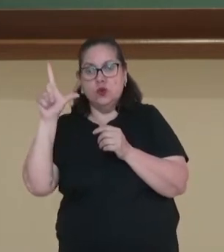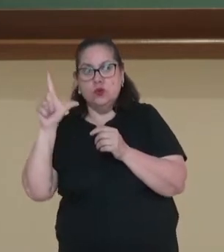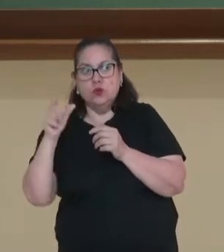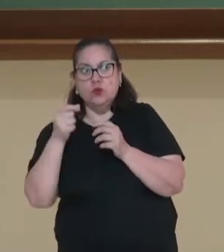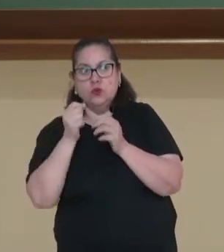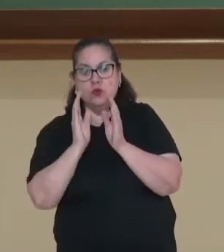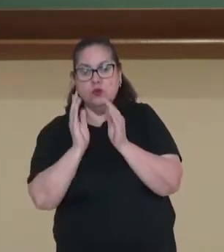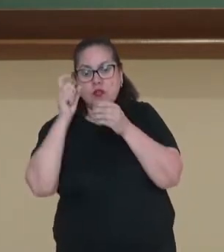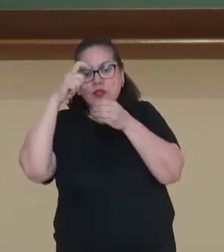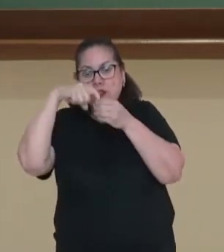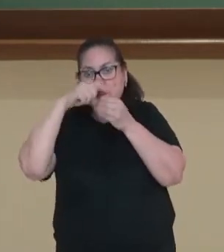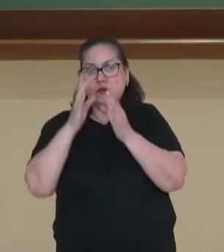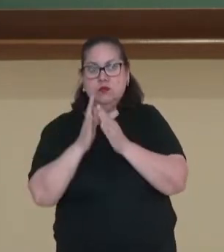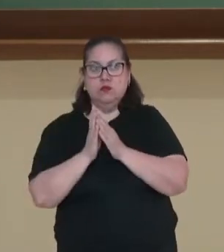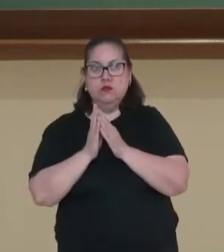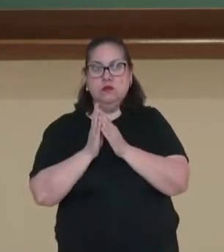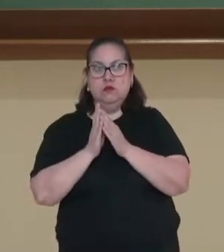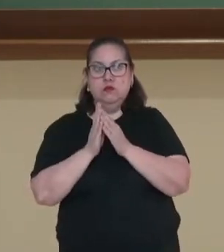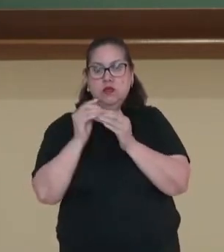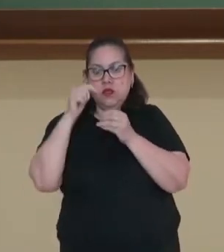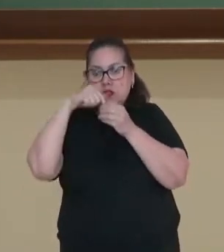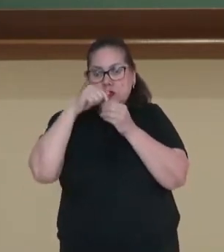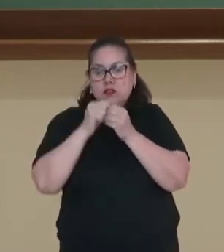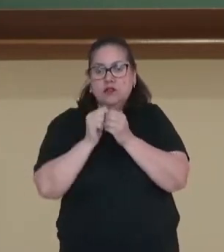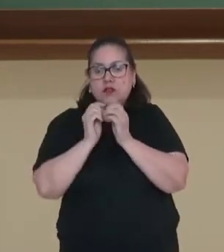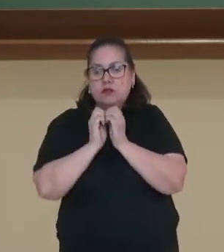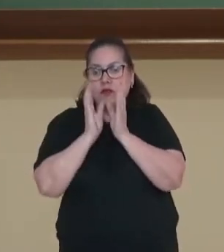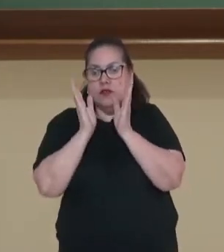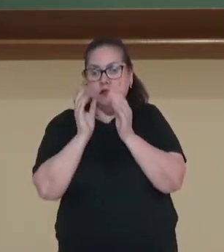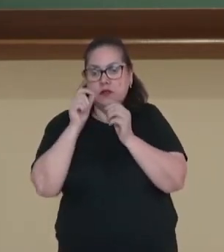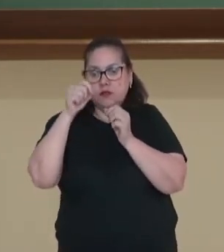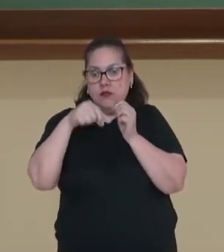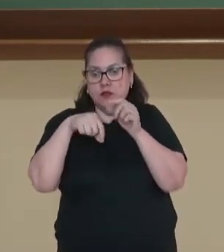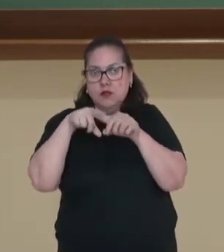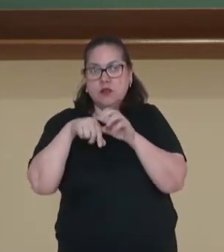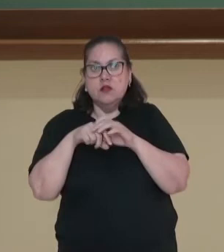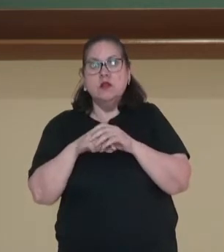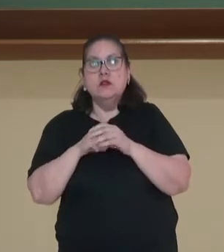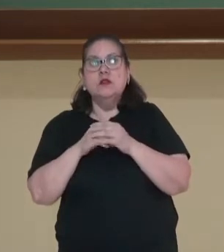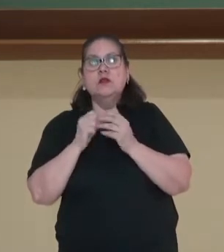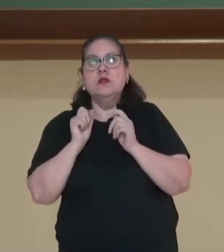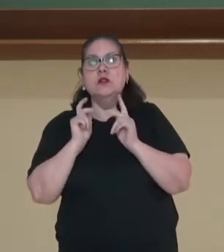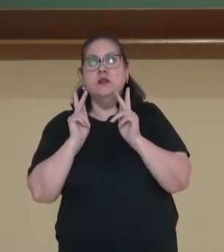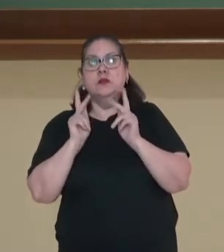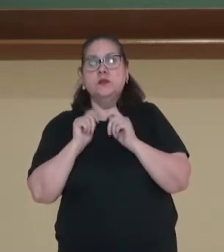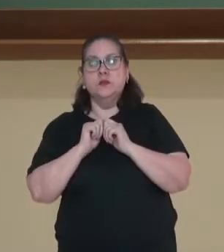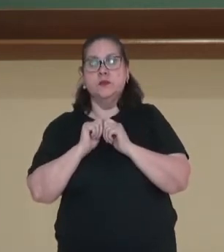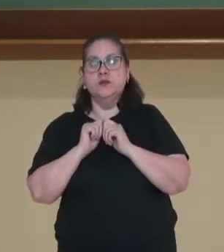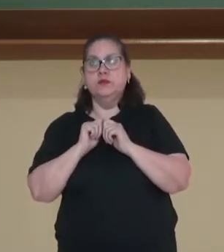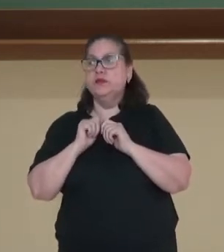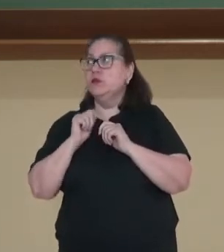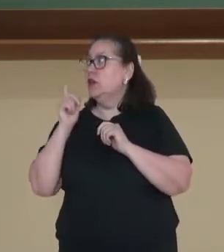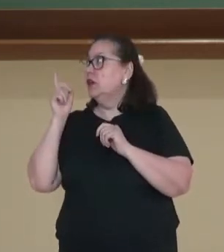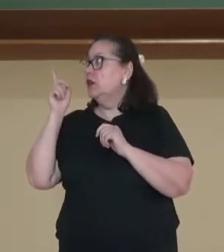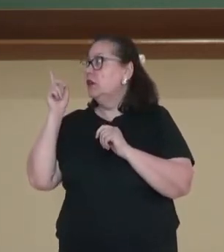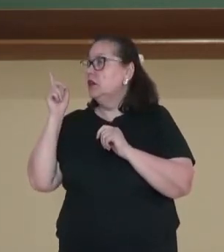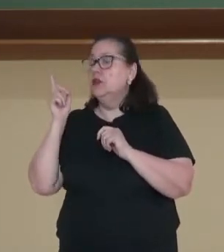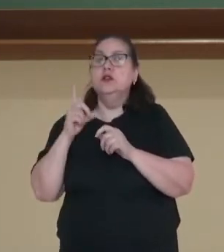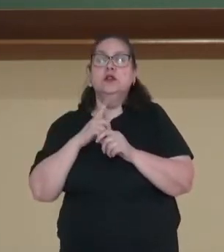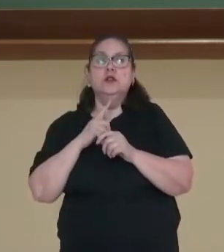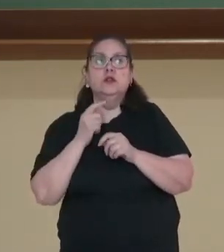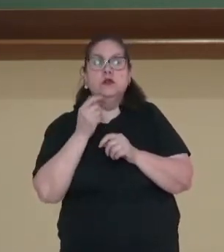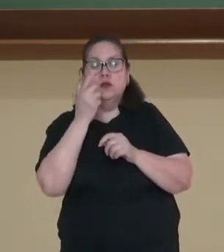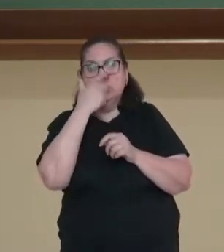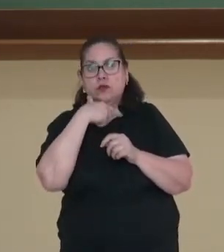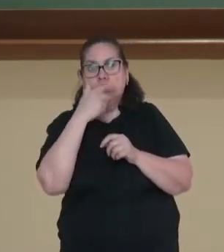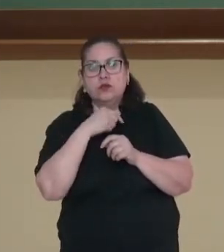verdade a semente está dentro daquela coisinha que a gente chama de semente, né, do girassol, ok? Então, a gente tem os